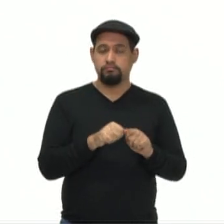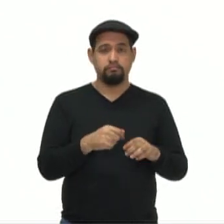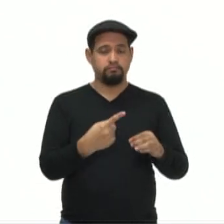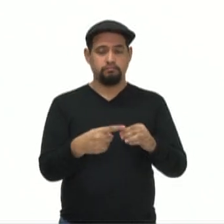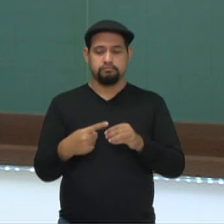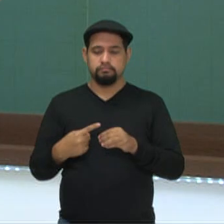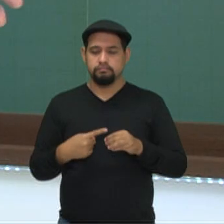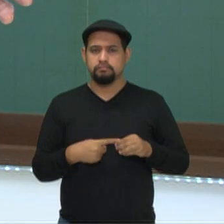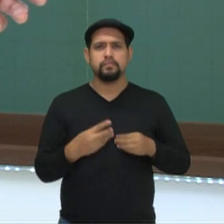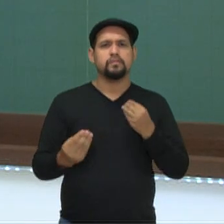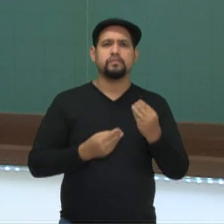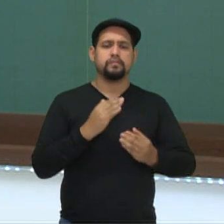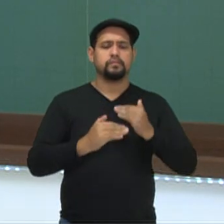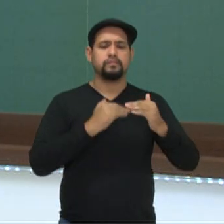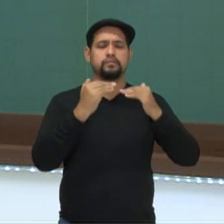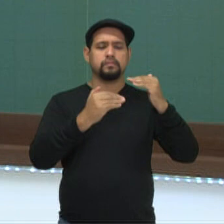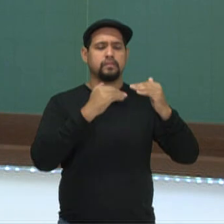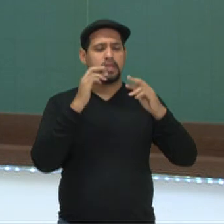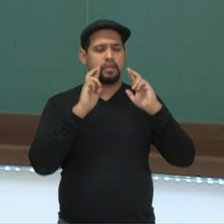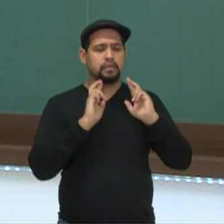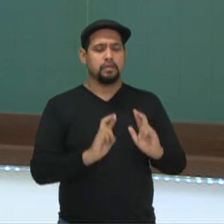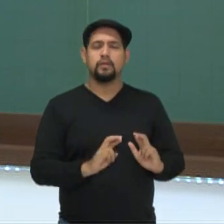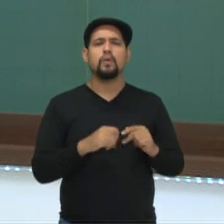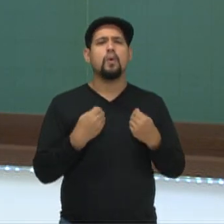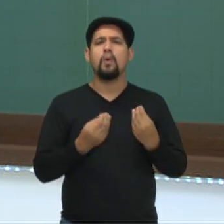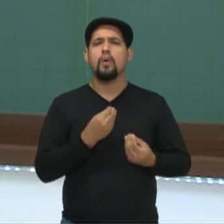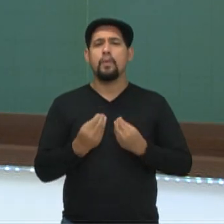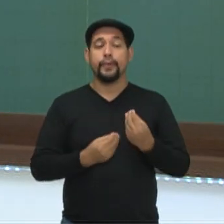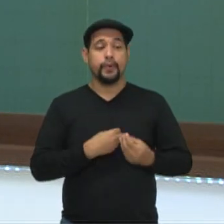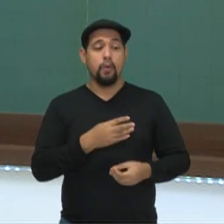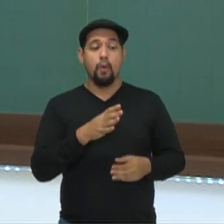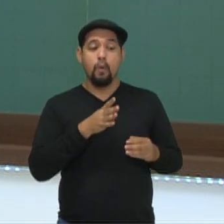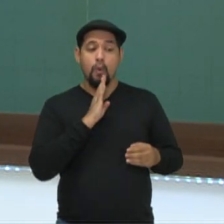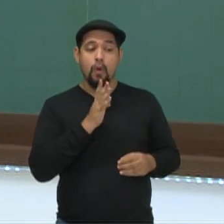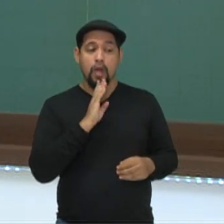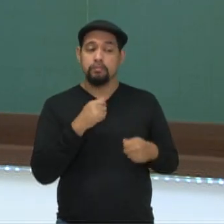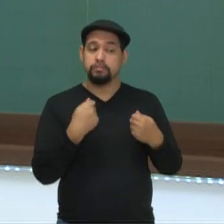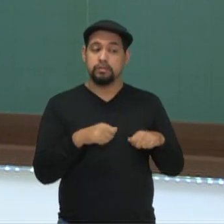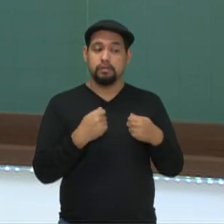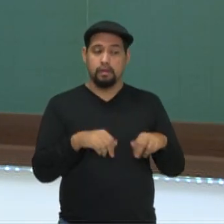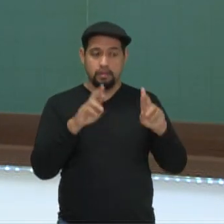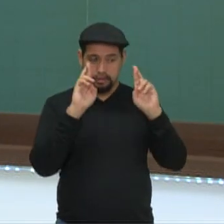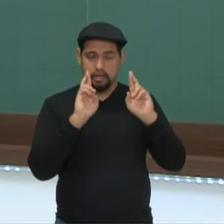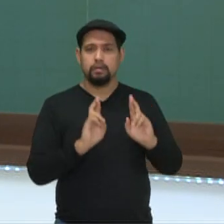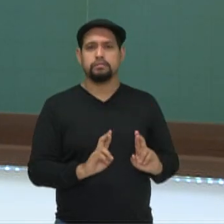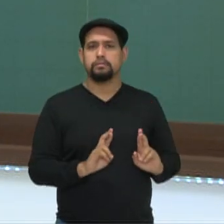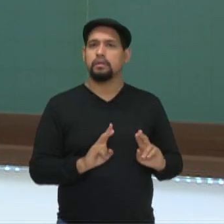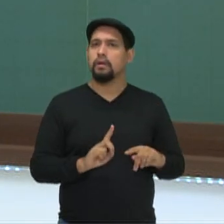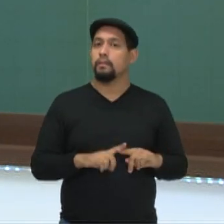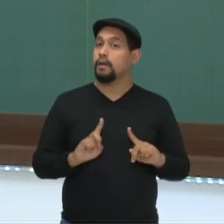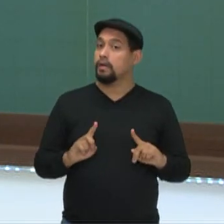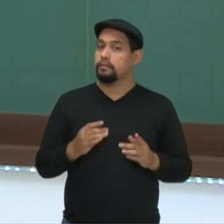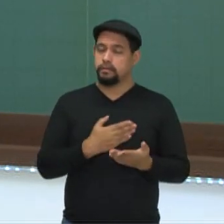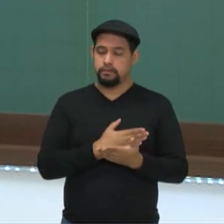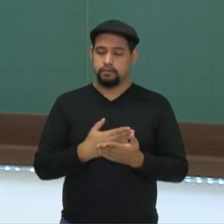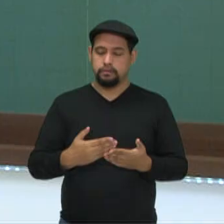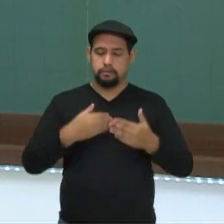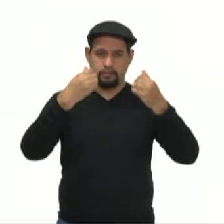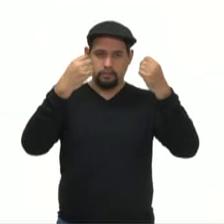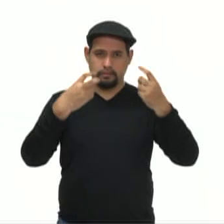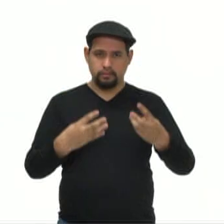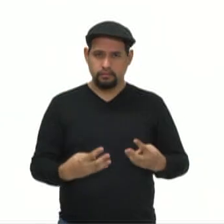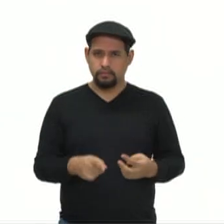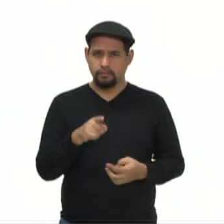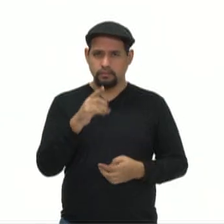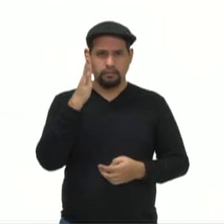cidade. Como que eu vou desenvolver o respeito? Conhecendo. Conhecer para respeitar. Bom, mas para início de conversa,